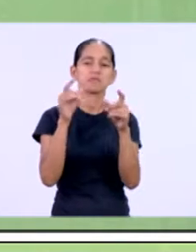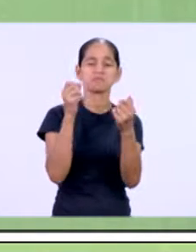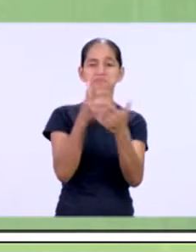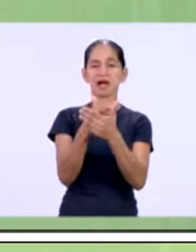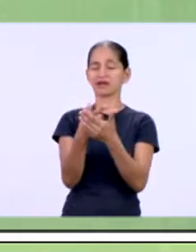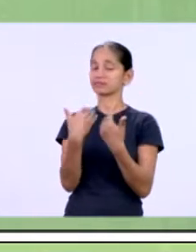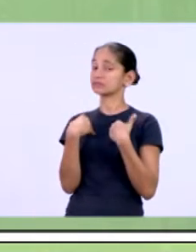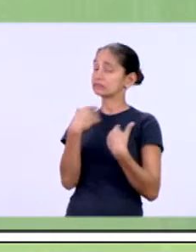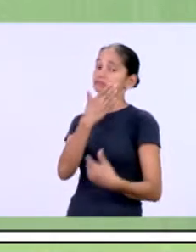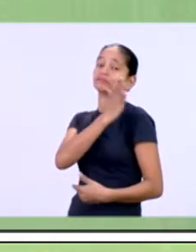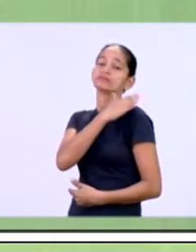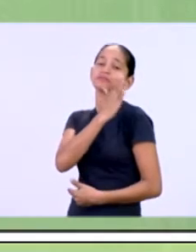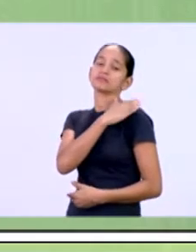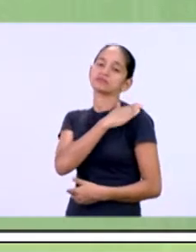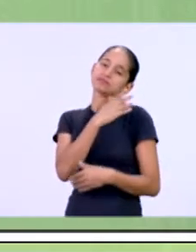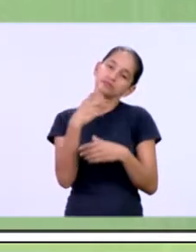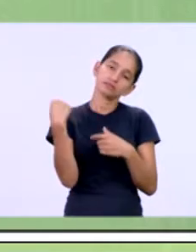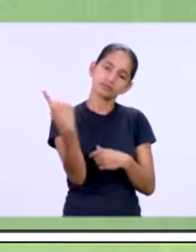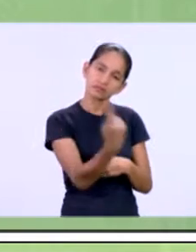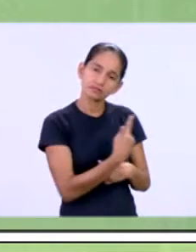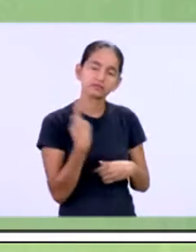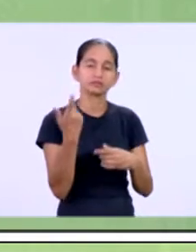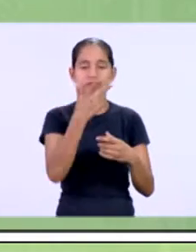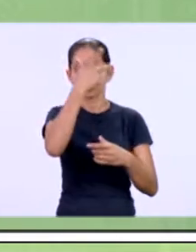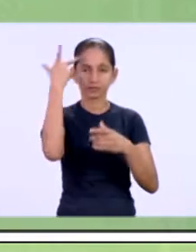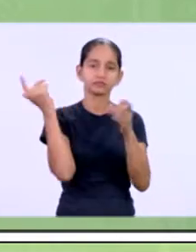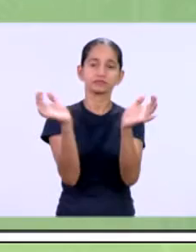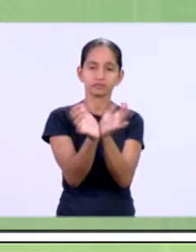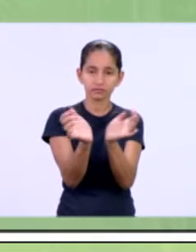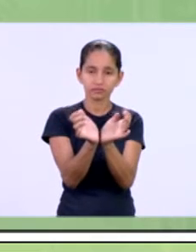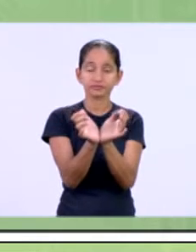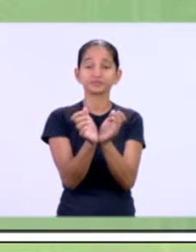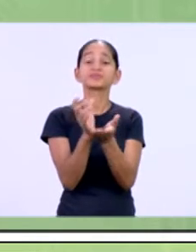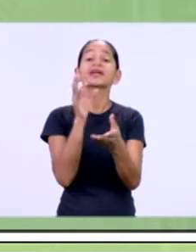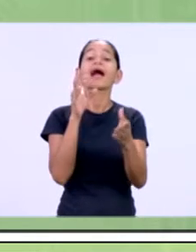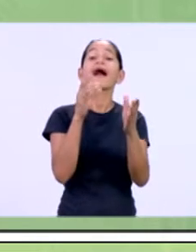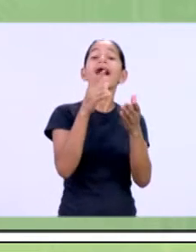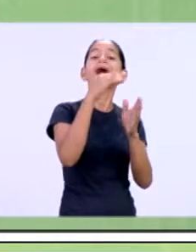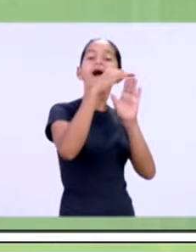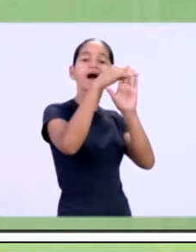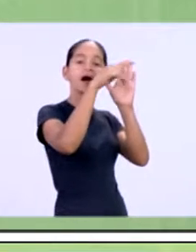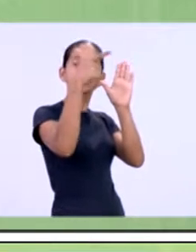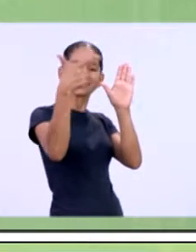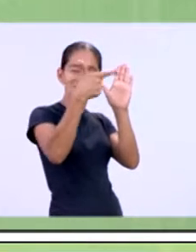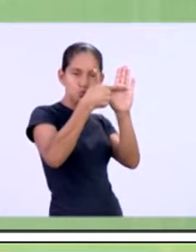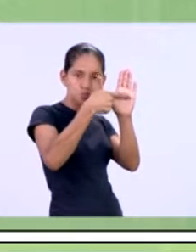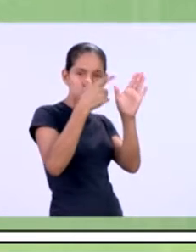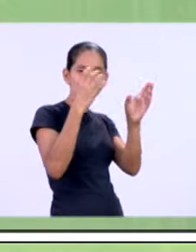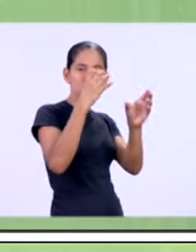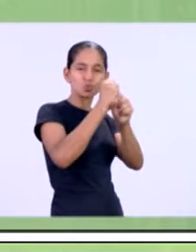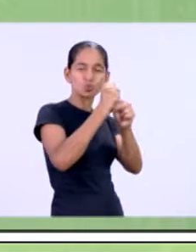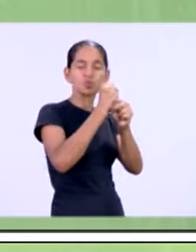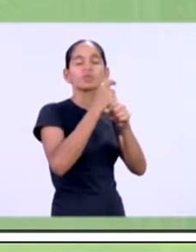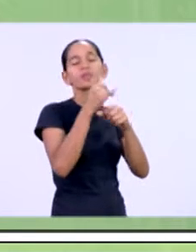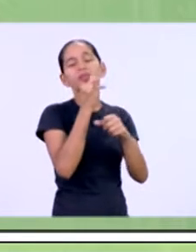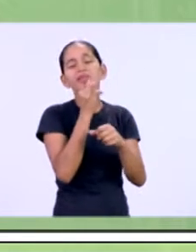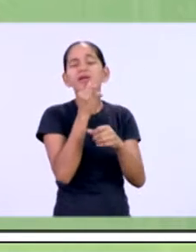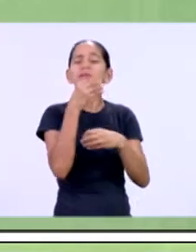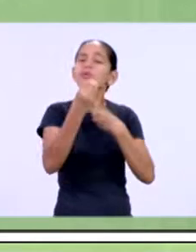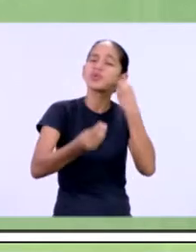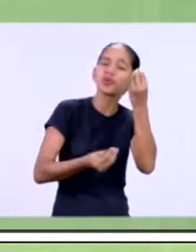aquela obrigação de você pagar o tributo. A base de cálculo é um número que quantifica aquele fato